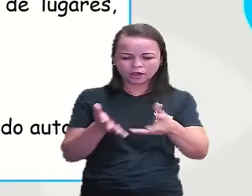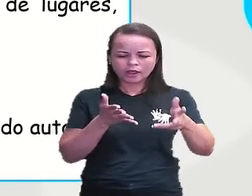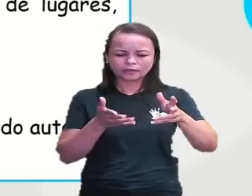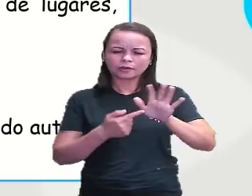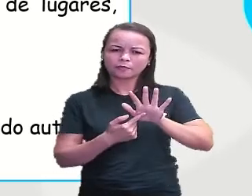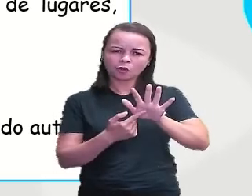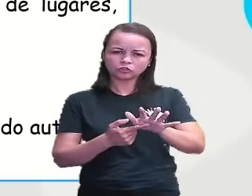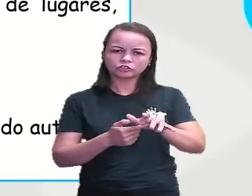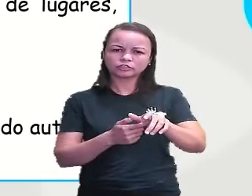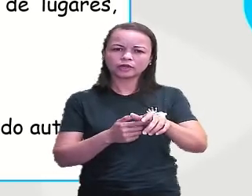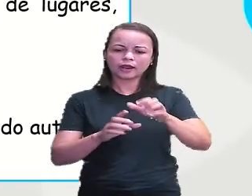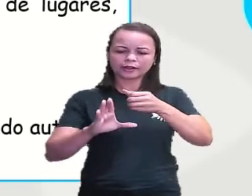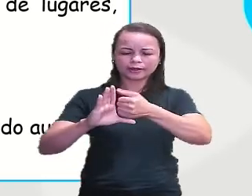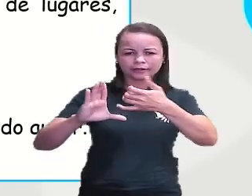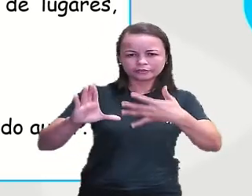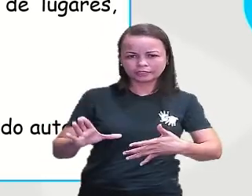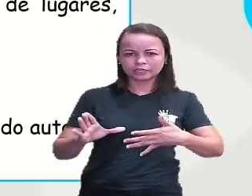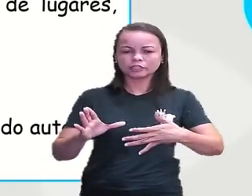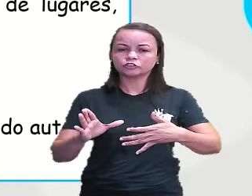os detalhes, por exemplo,